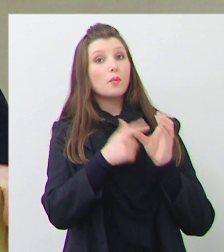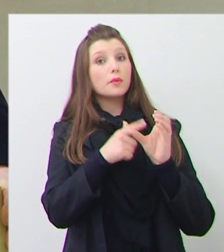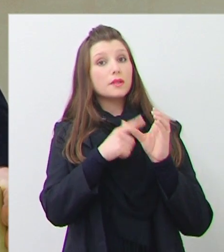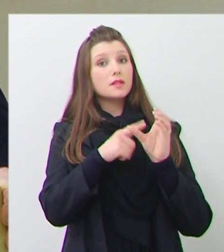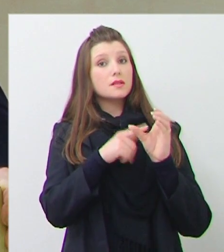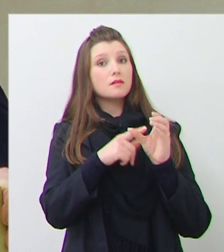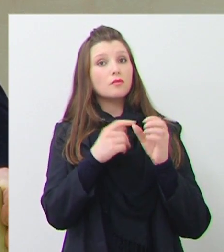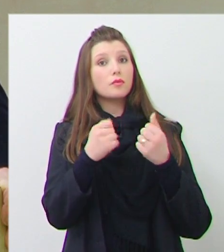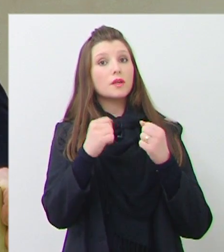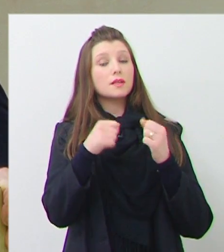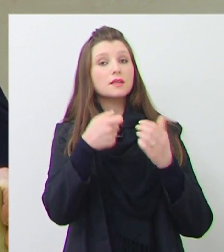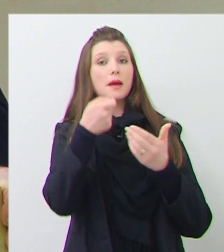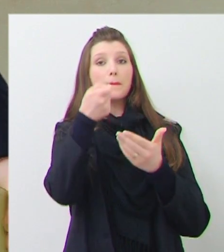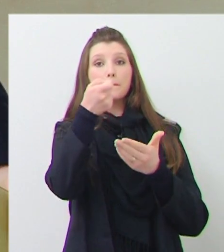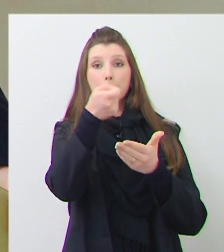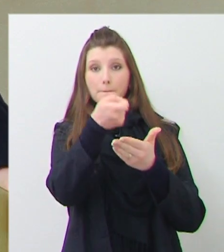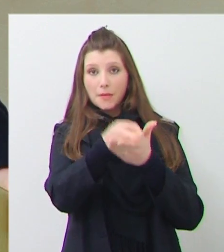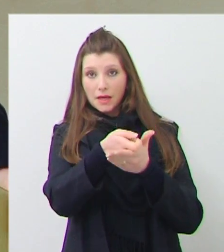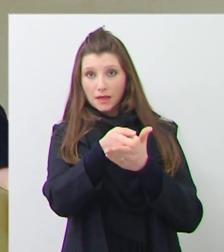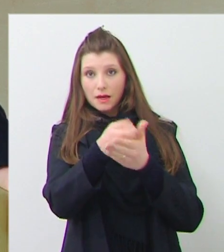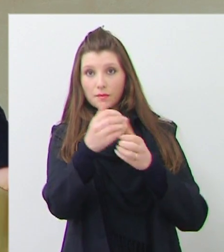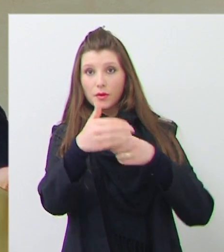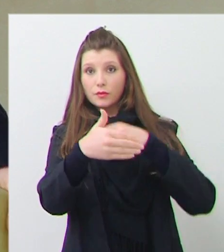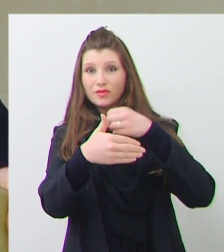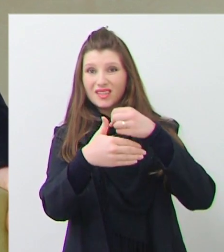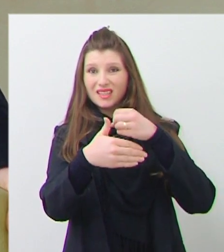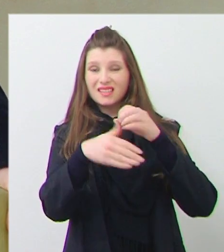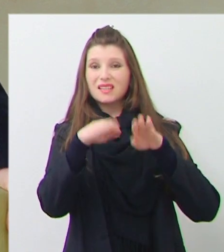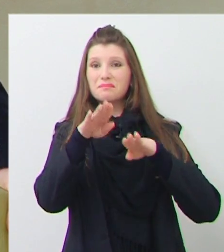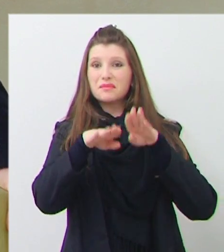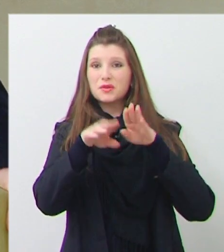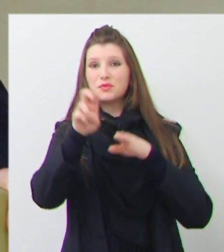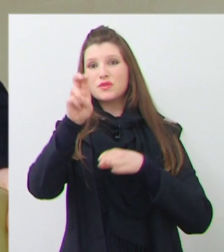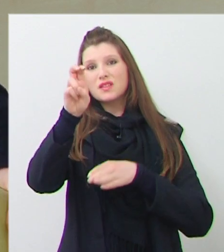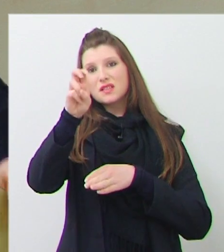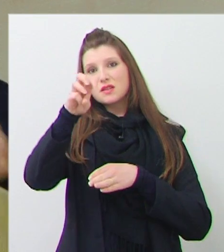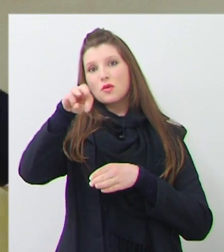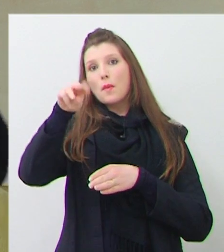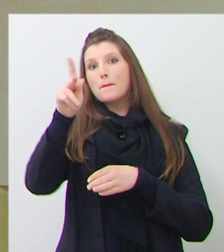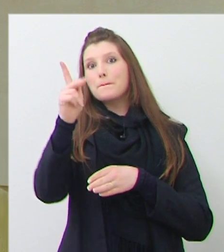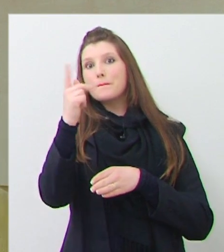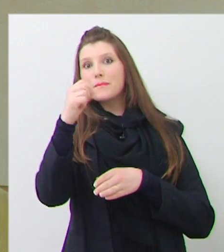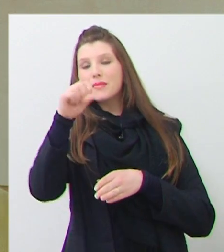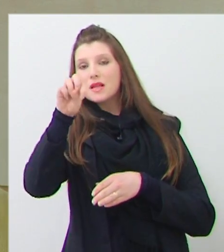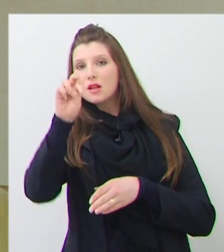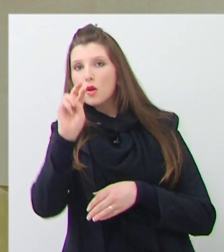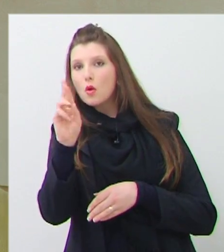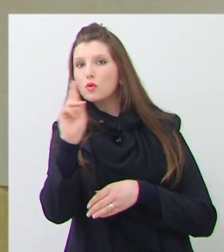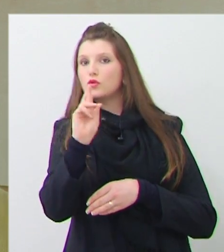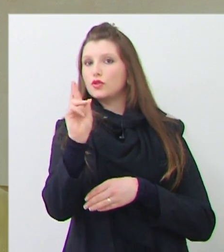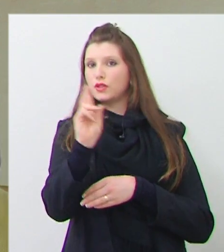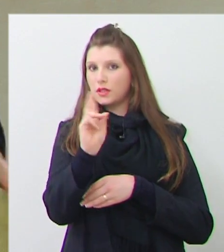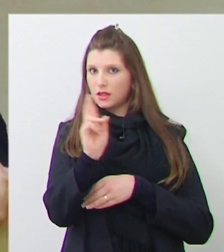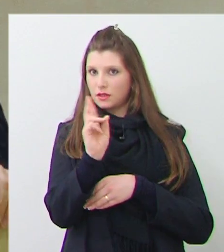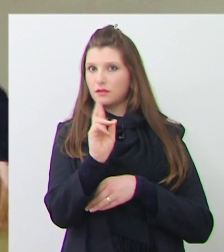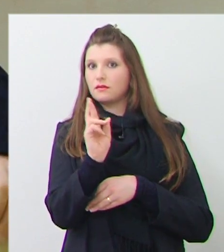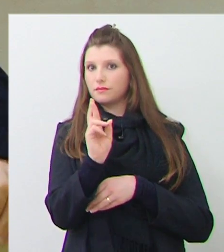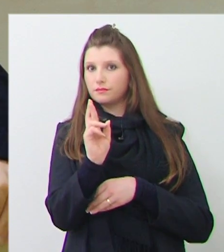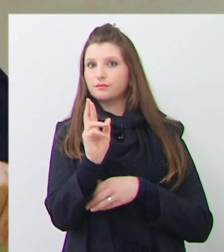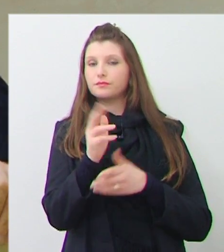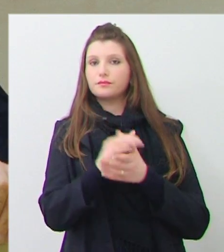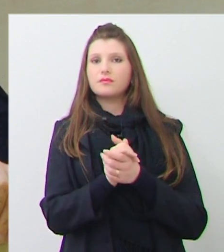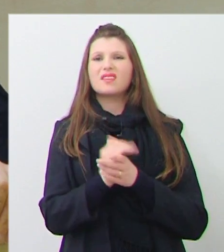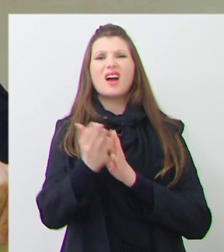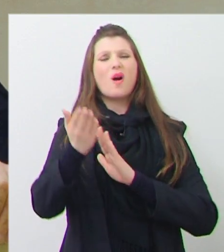repassar à universidade em torno de 5 milhões de reais. Porque antigamente o encontro de contas